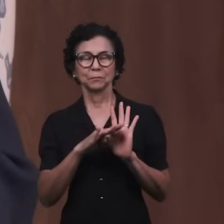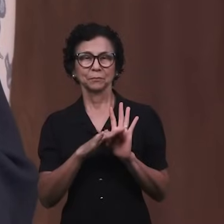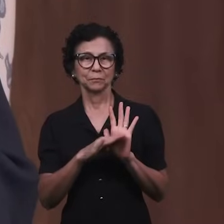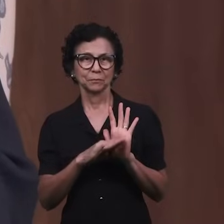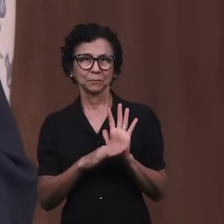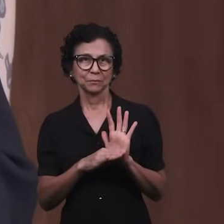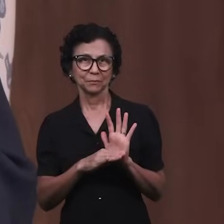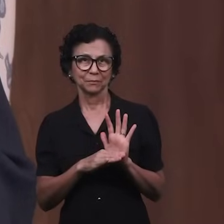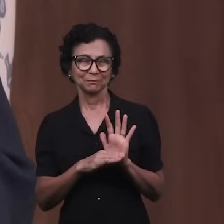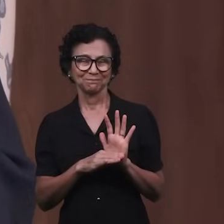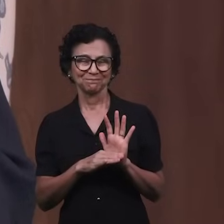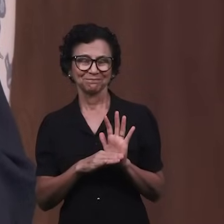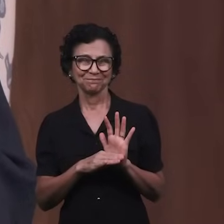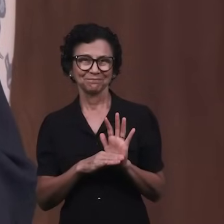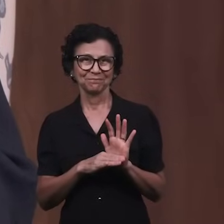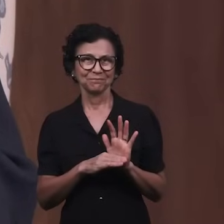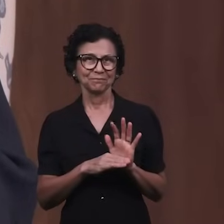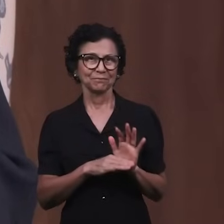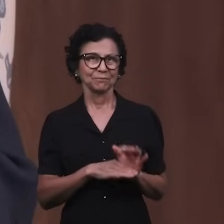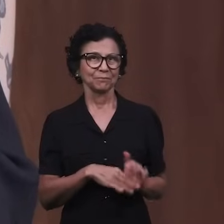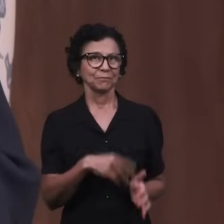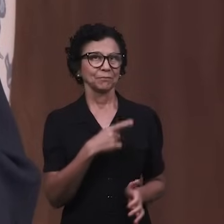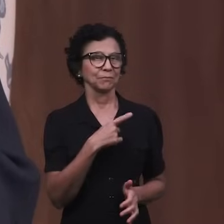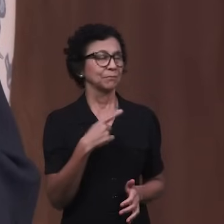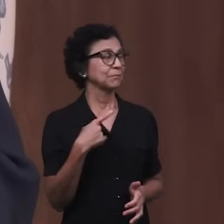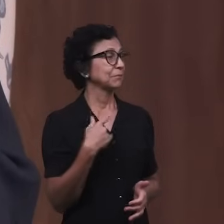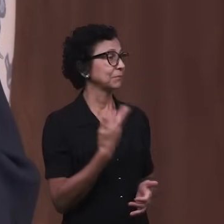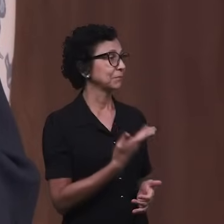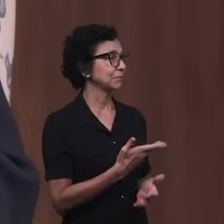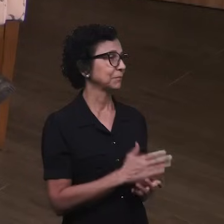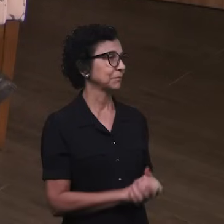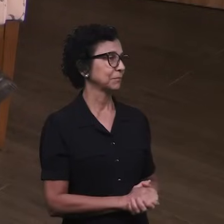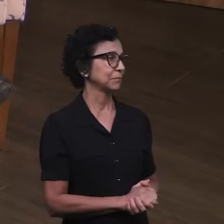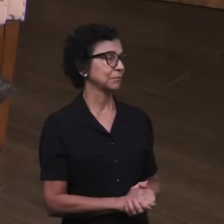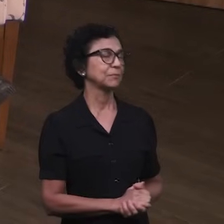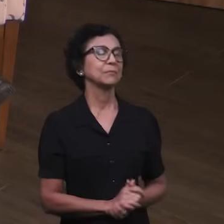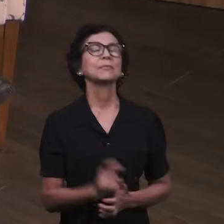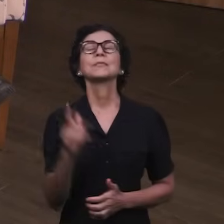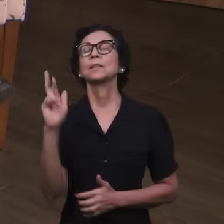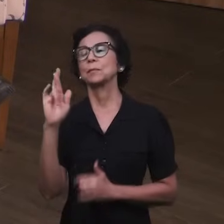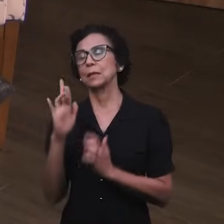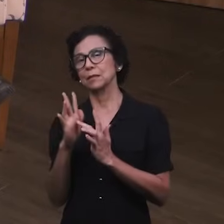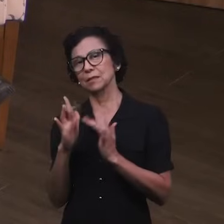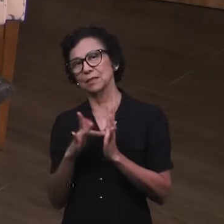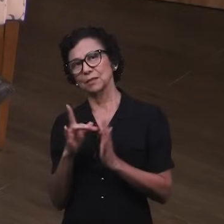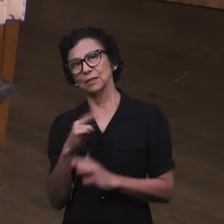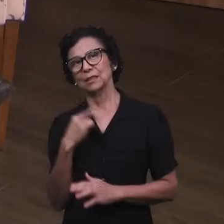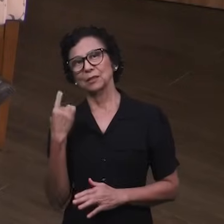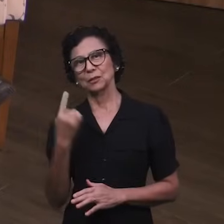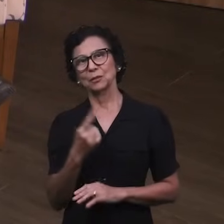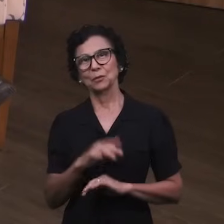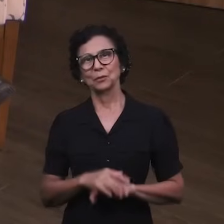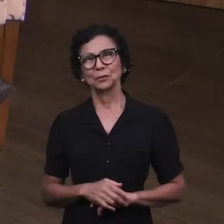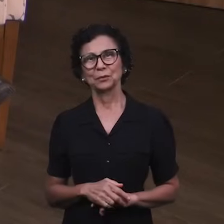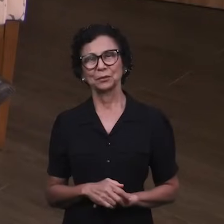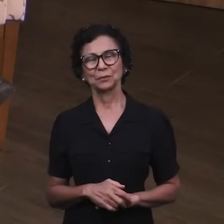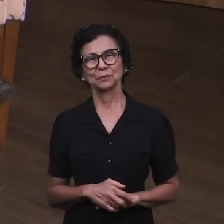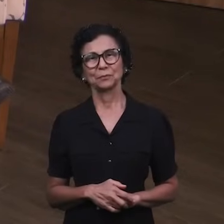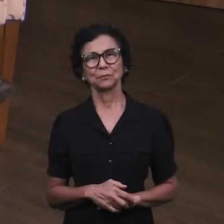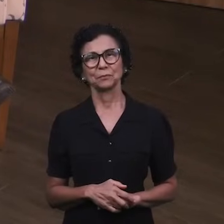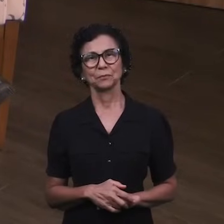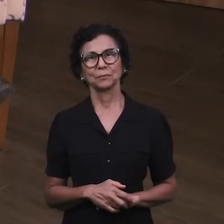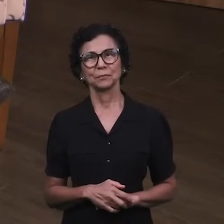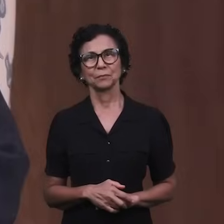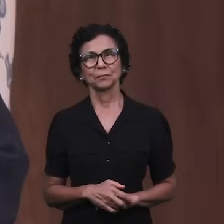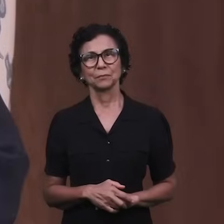o próximo episódio. Pastor Gerson quer se despedir? Sim, a paz do Senhor a todos. Até o próximo